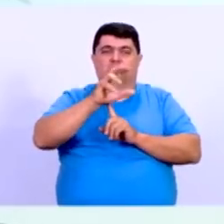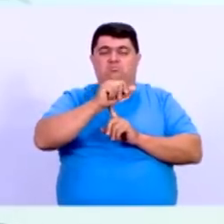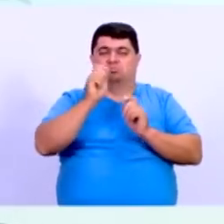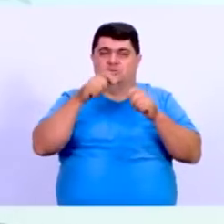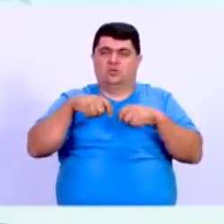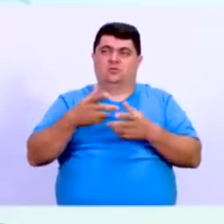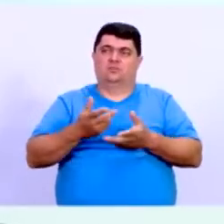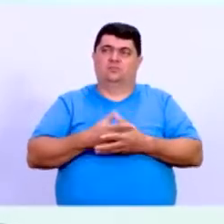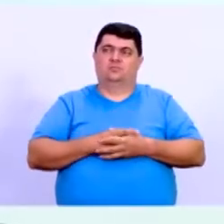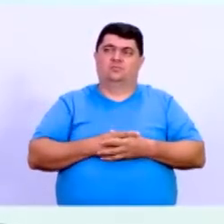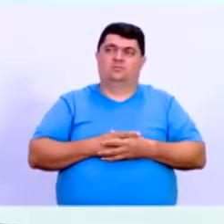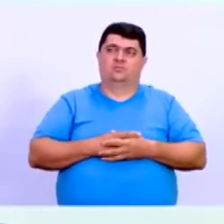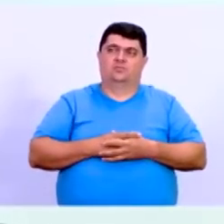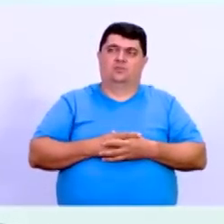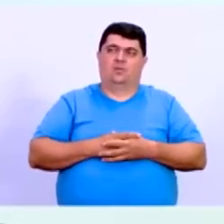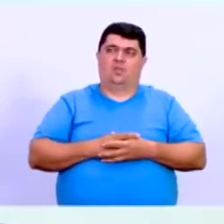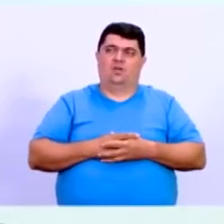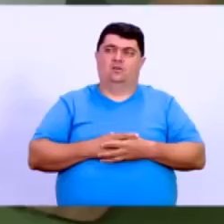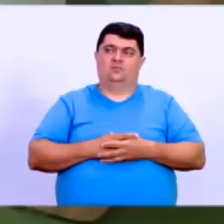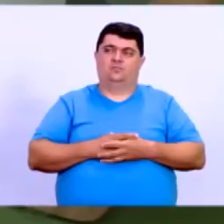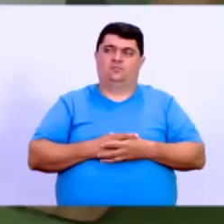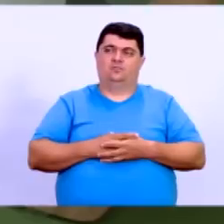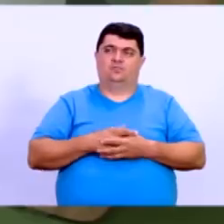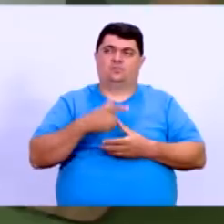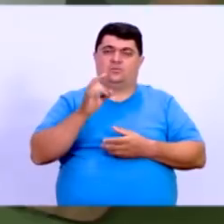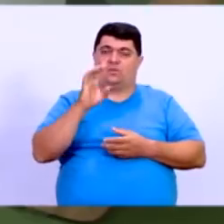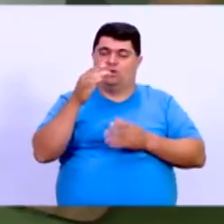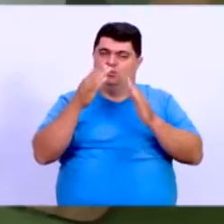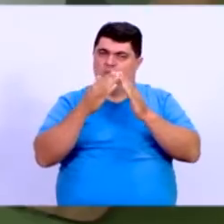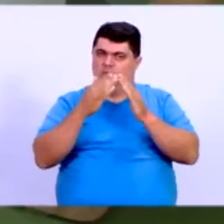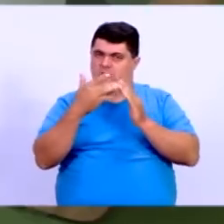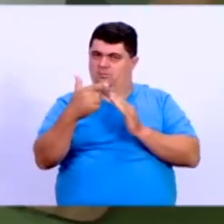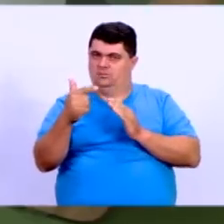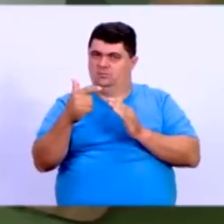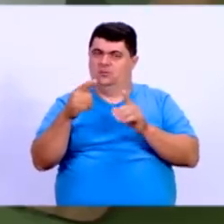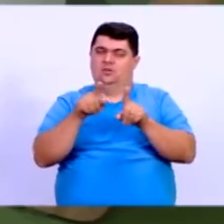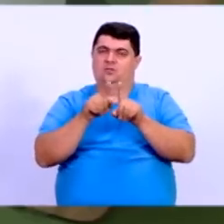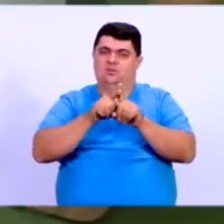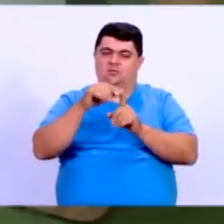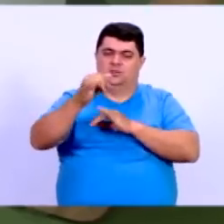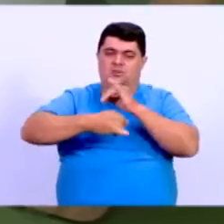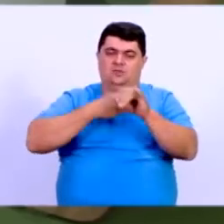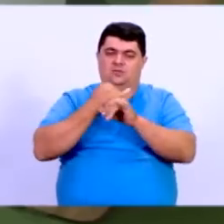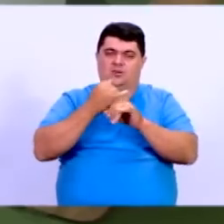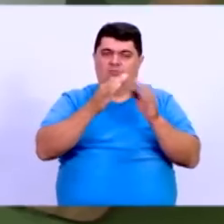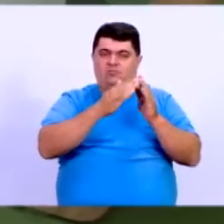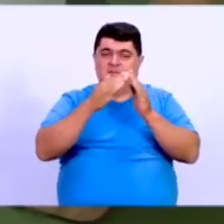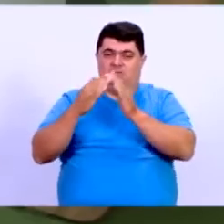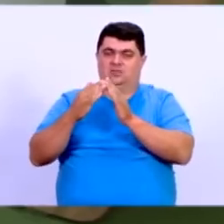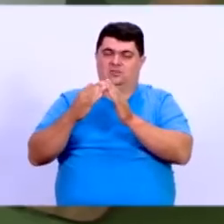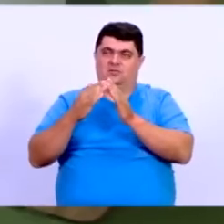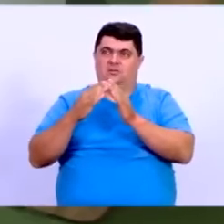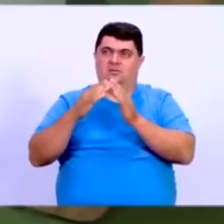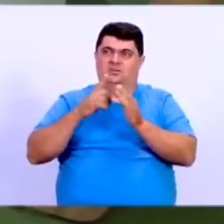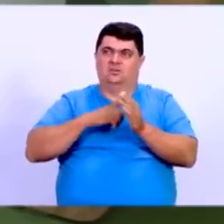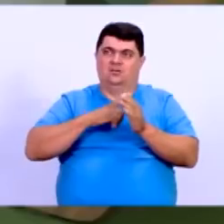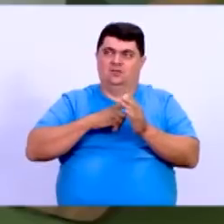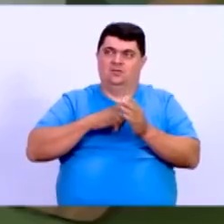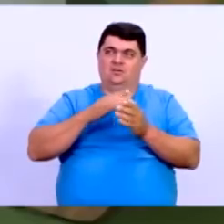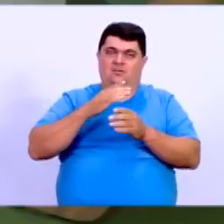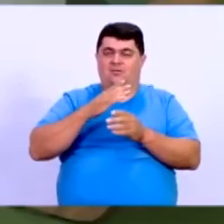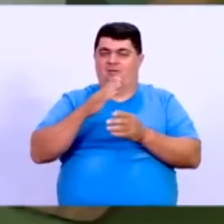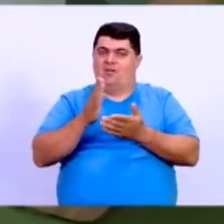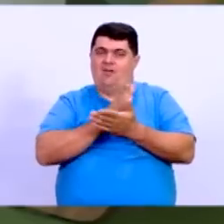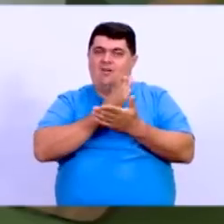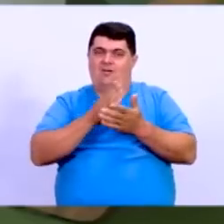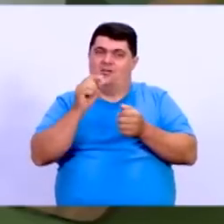tranquila. E professor, não só naquele ambiente residencial, como muita gente compartilha a internet até com os vizinhos também, não é isso? Tem uma certa prática para isso também, não é